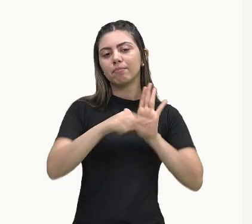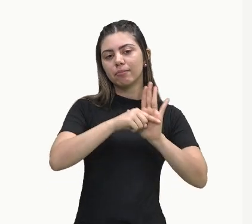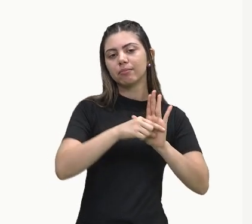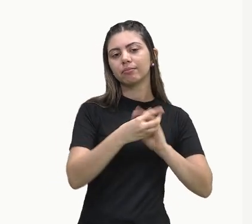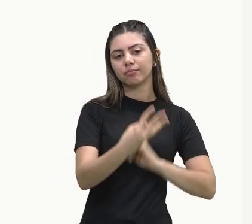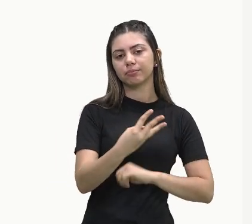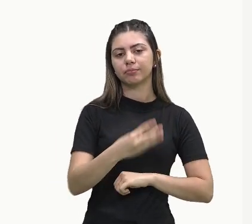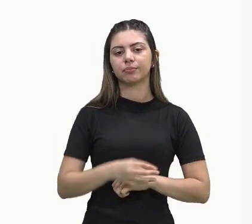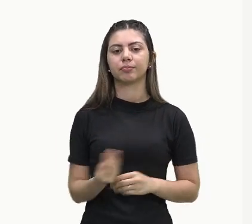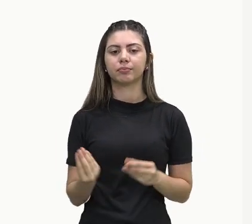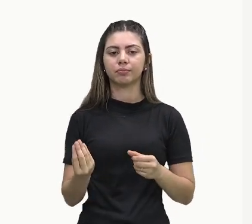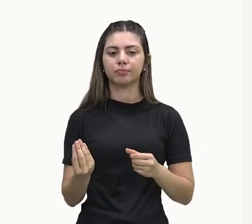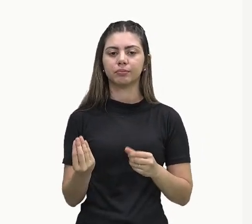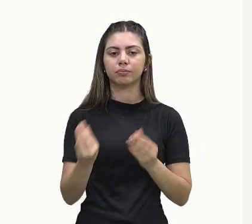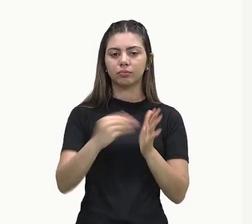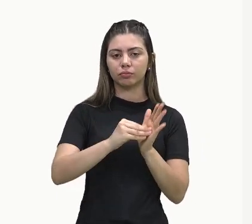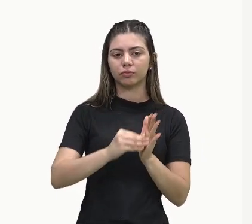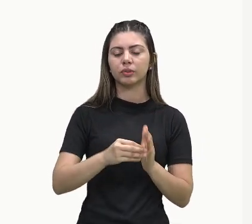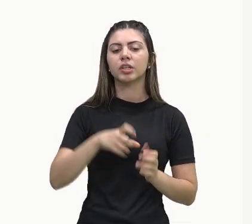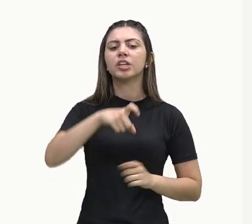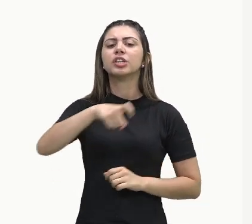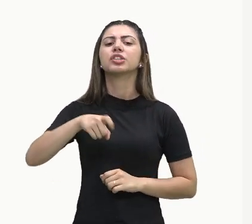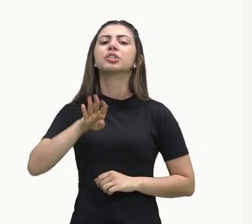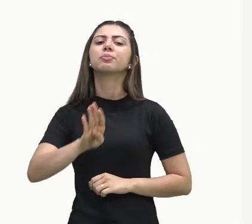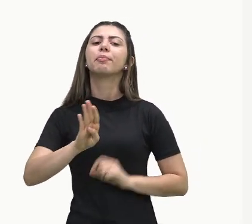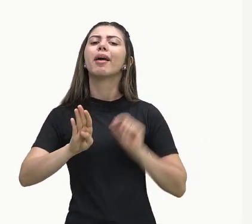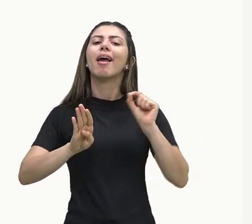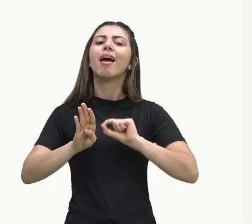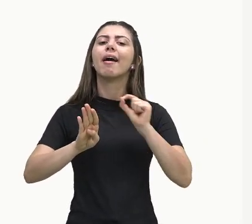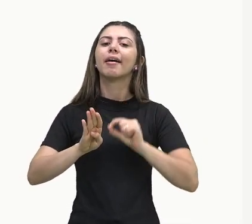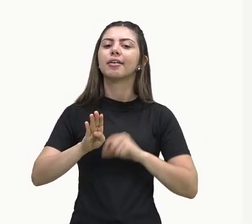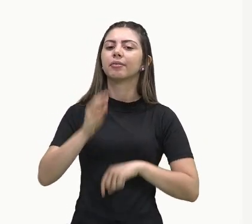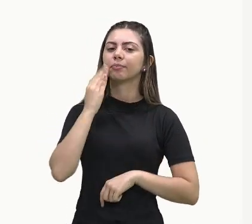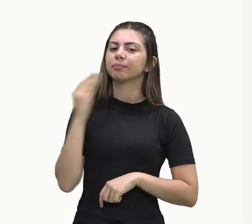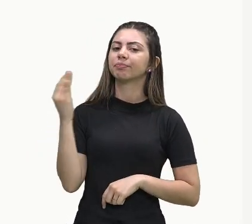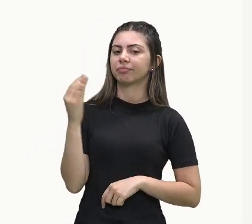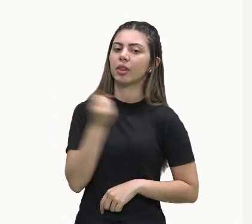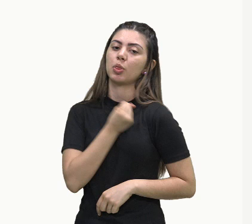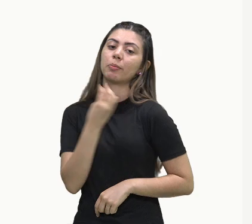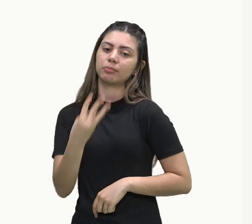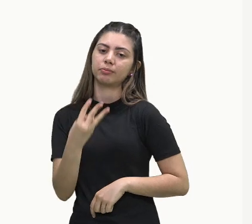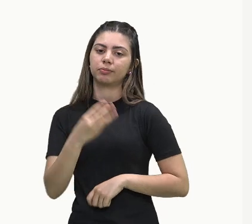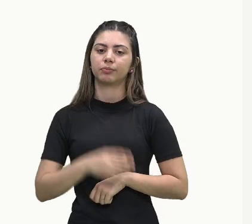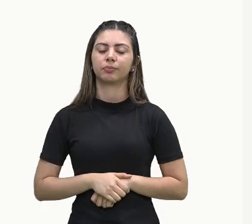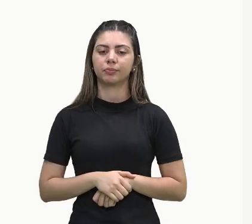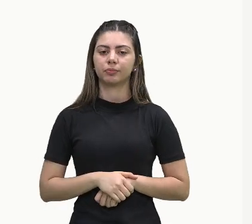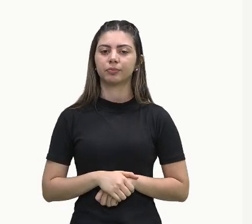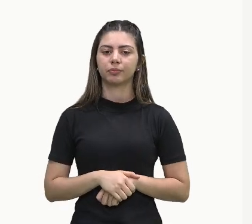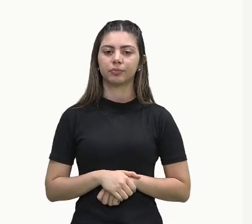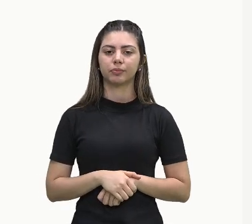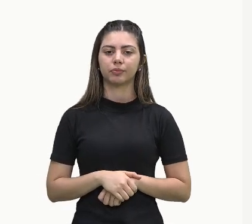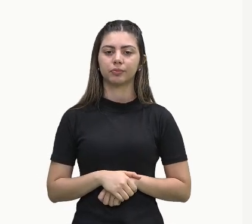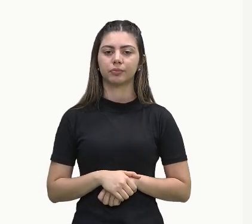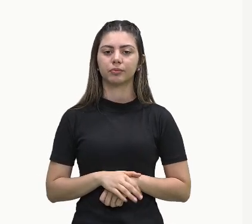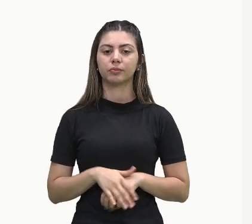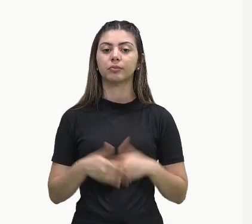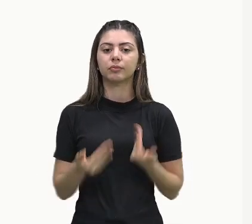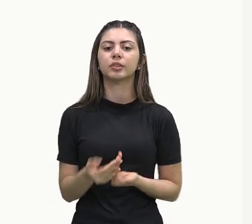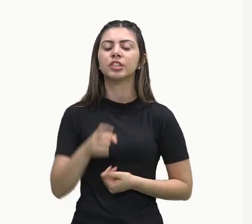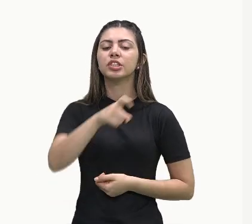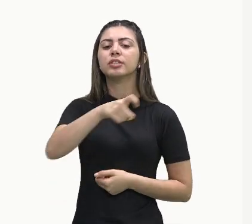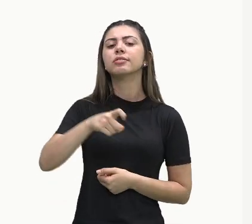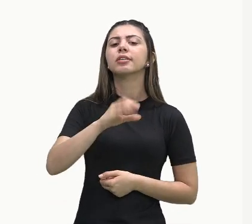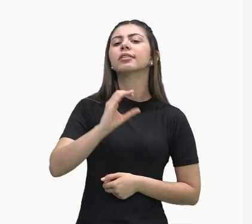tá ele quem é XB XB é 3 tá aqui ele e por fim quem